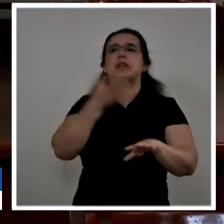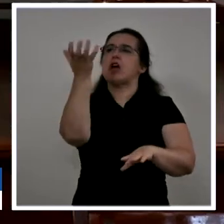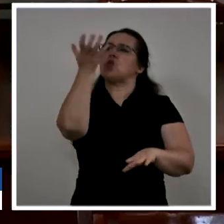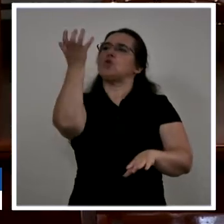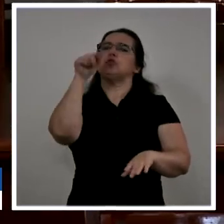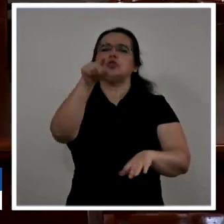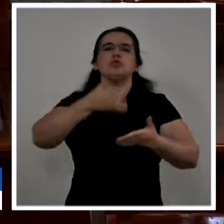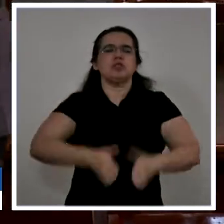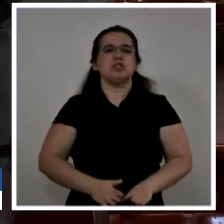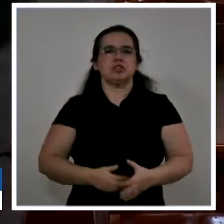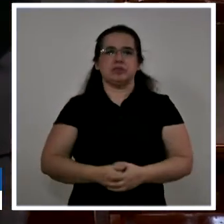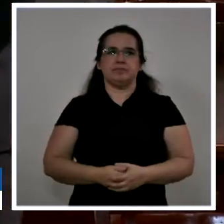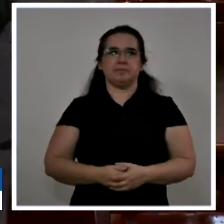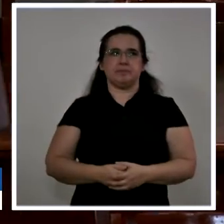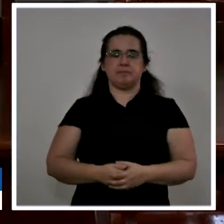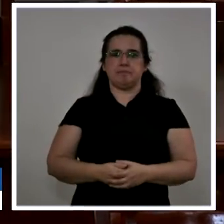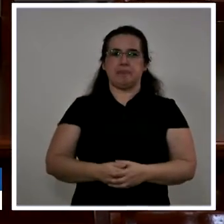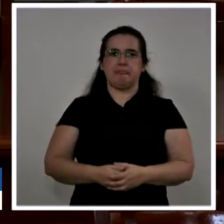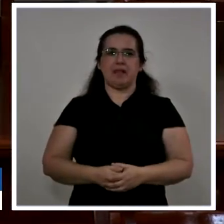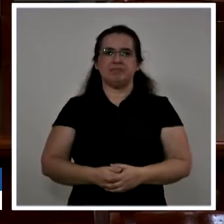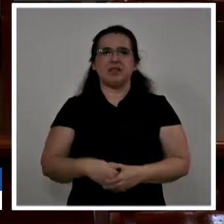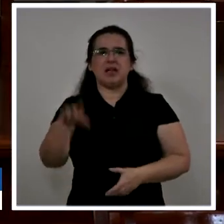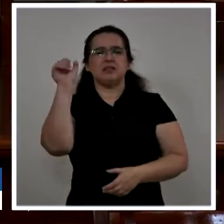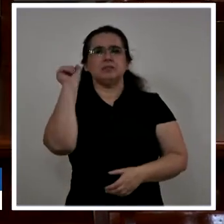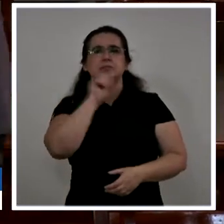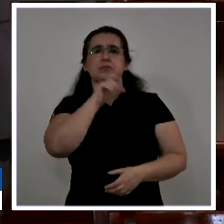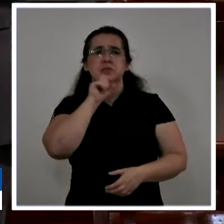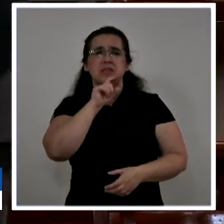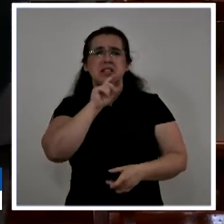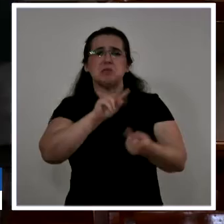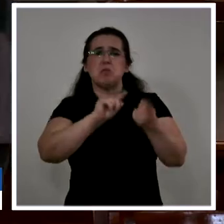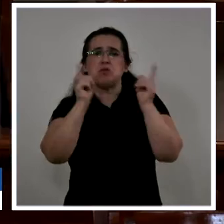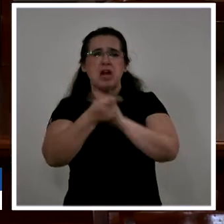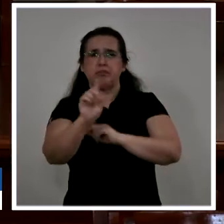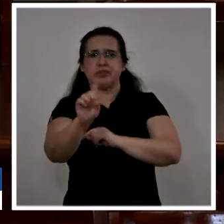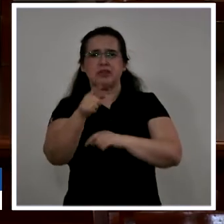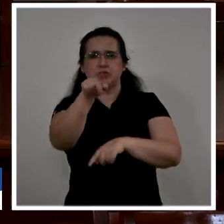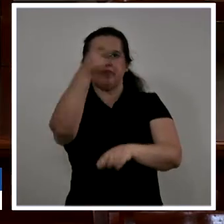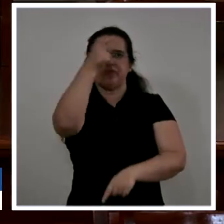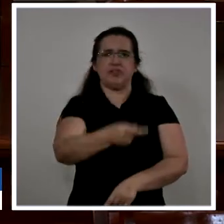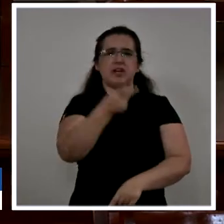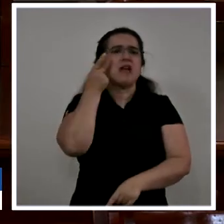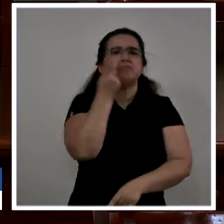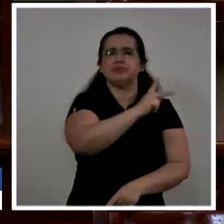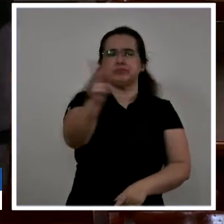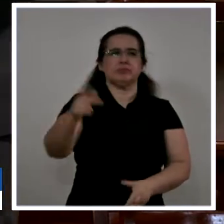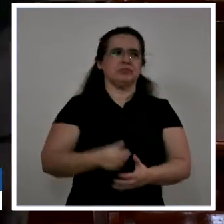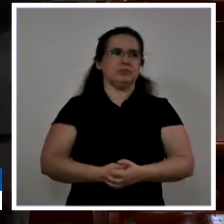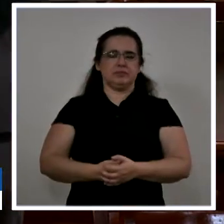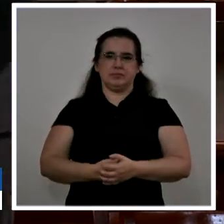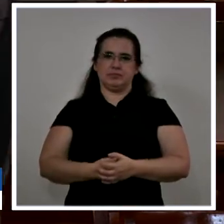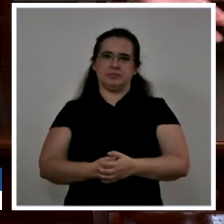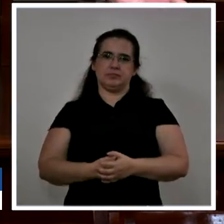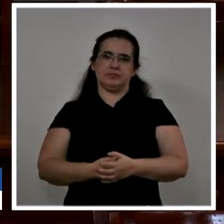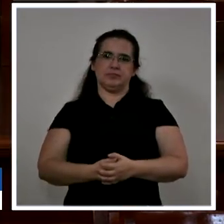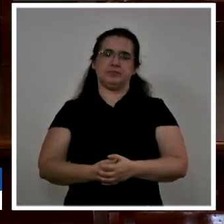just stuck where you are. E não há hipótese, vocês vão ficar aí onde vocês estão. But the gospel and science tell us we're not